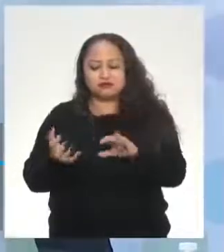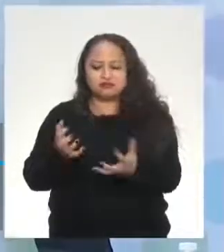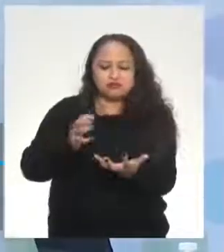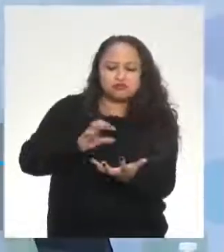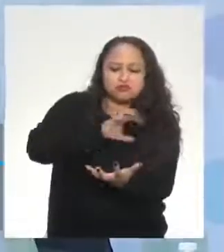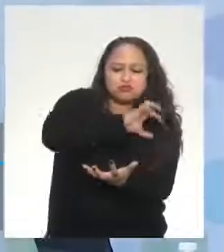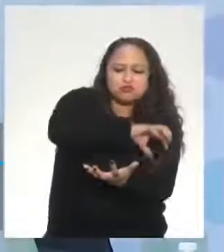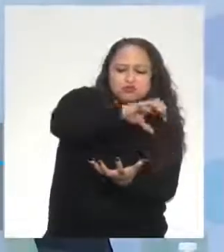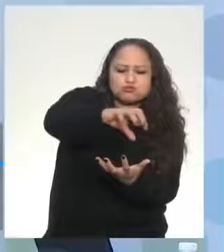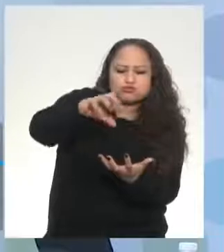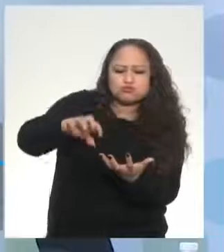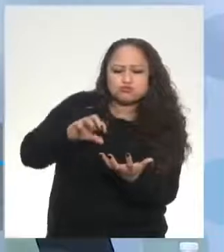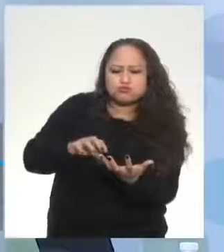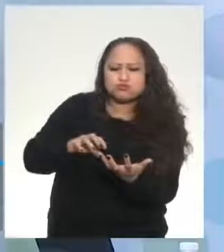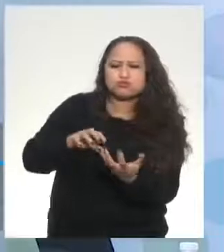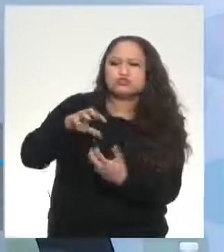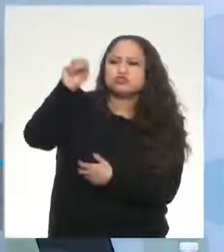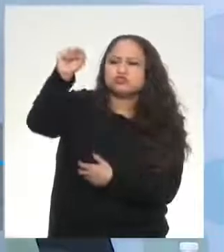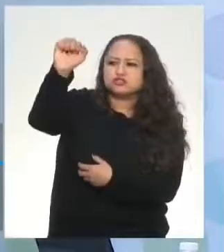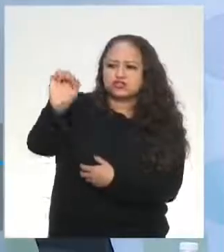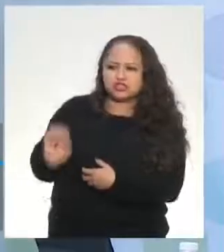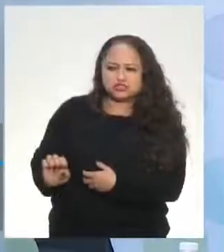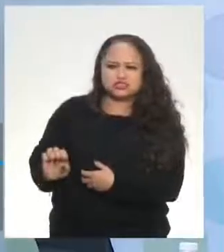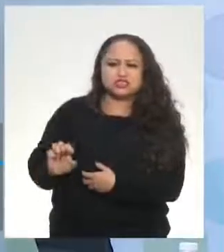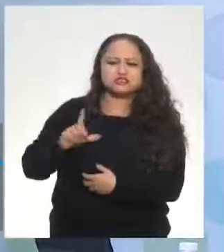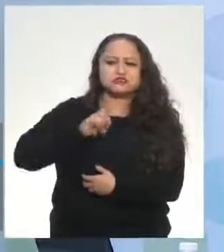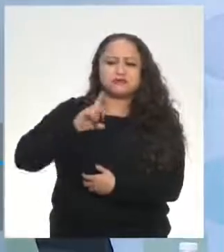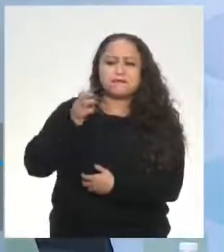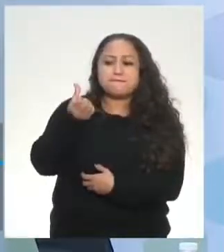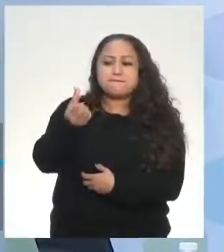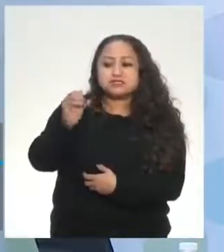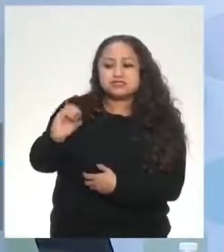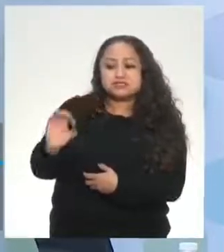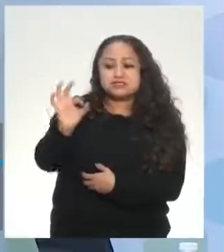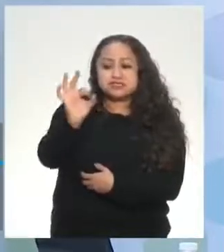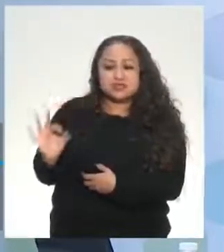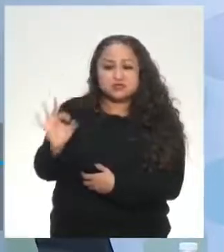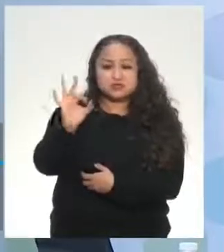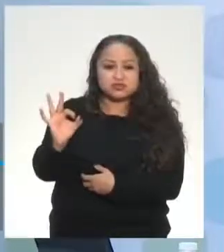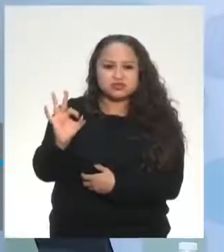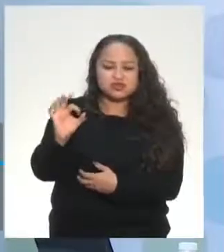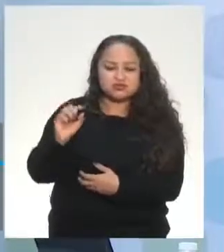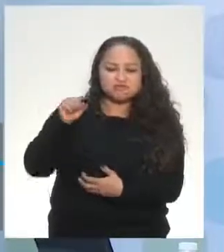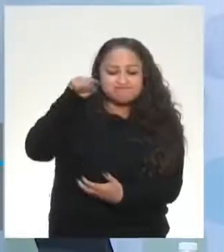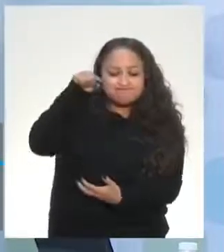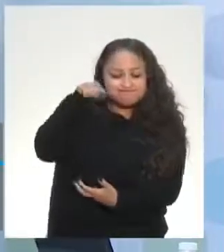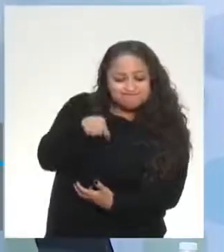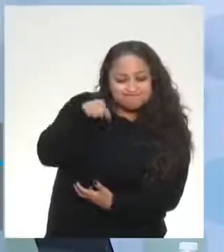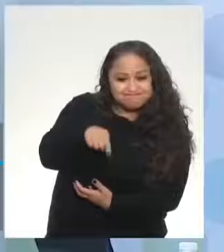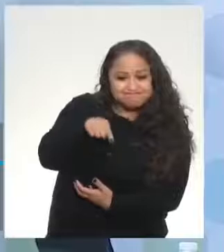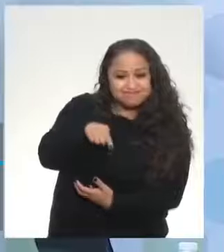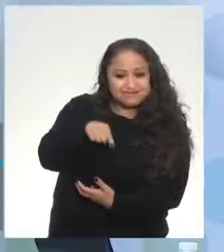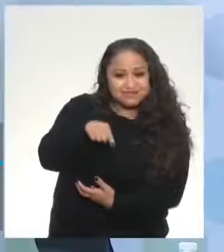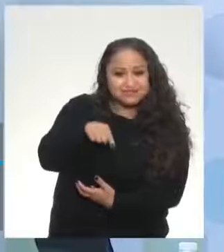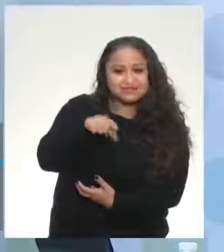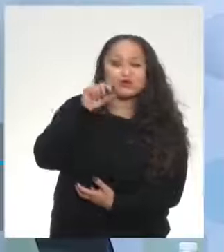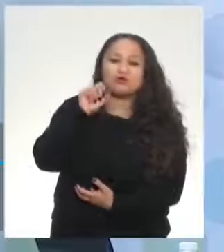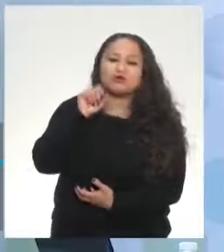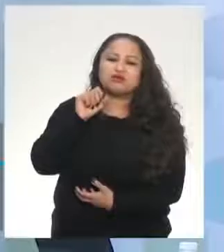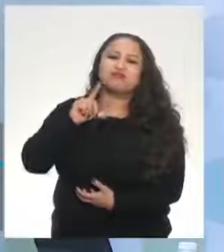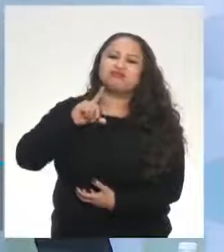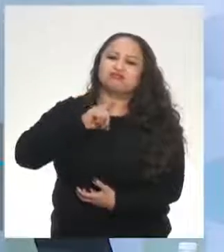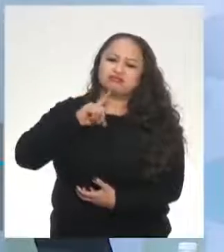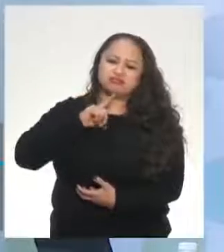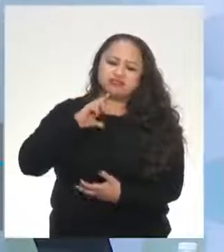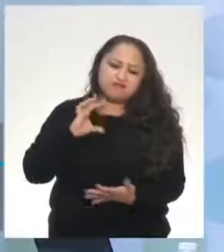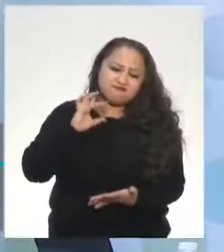mais de 60% da população mundial concentrada nesse continente. E, logicamente, tem fatores aí que